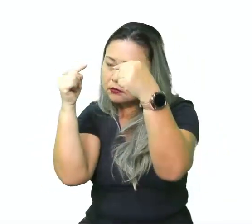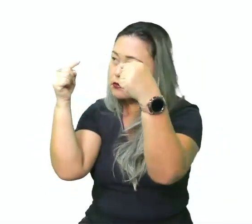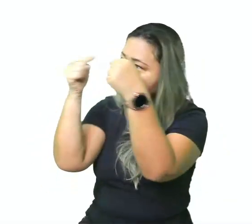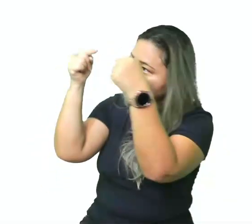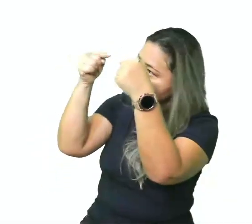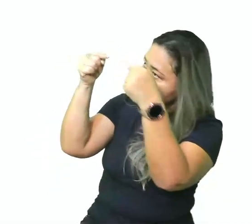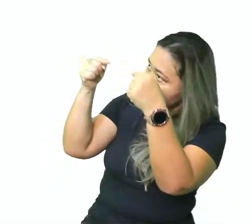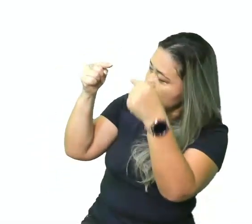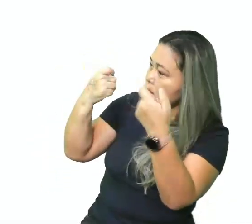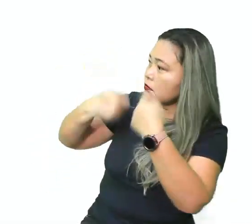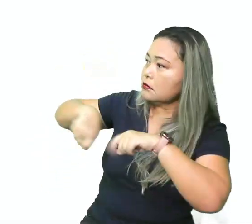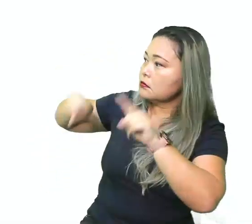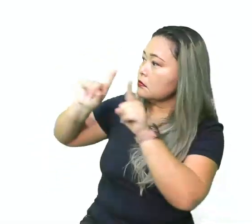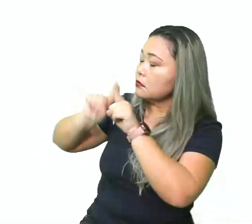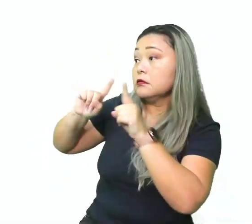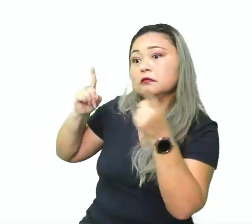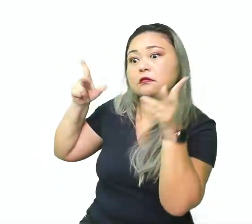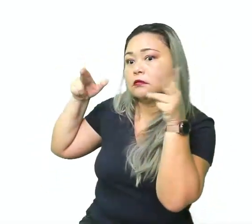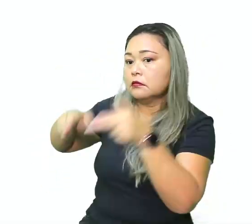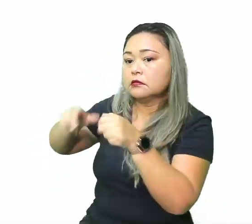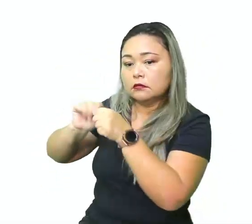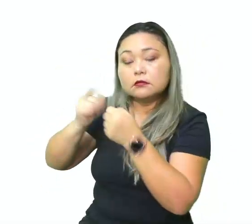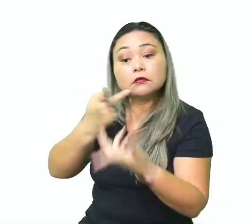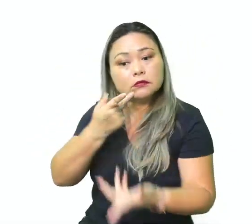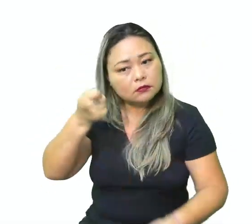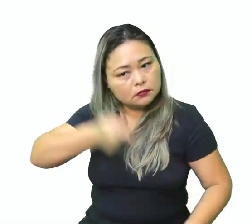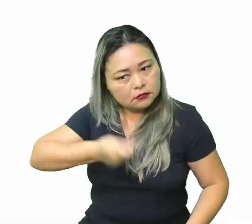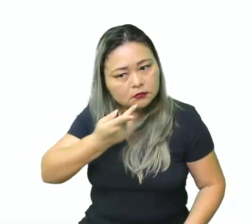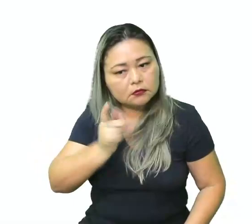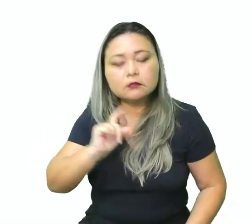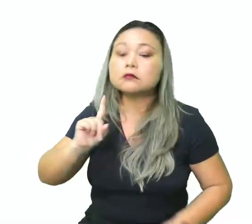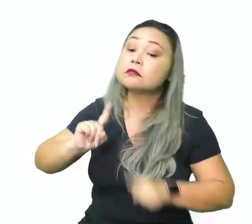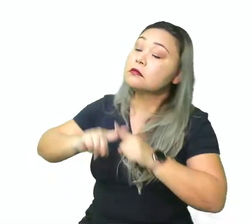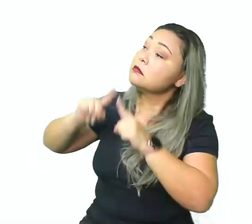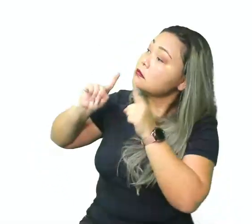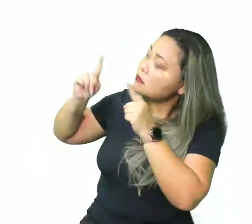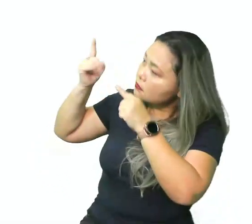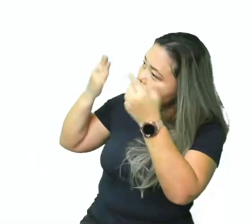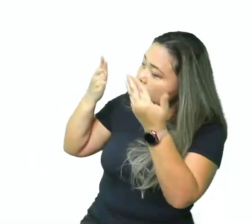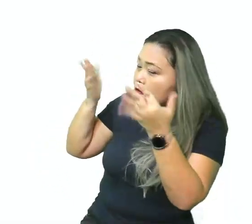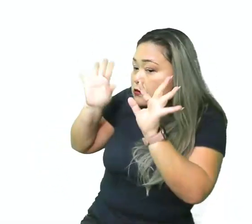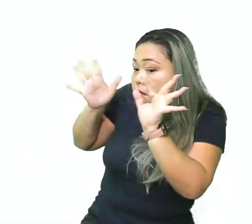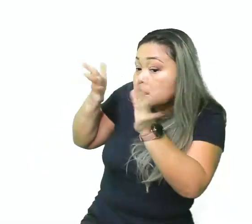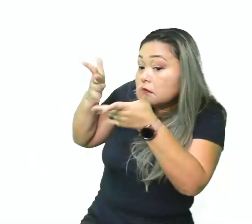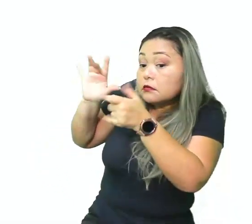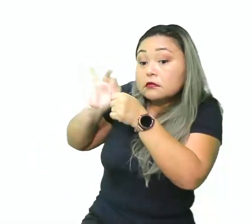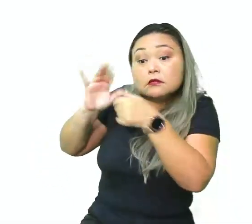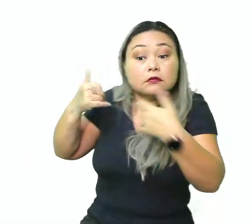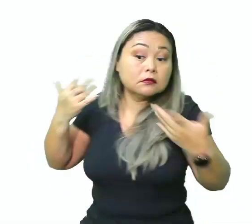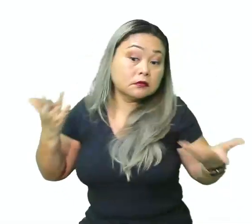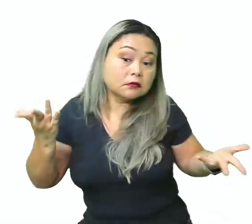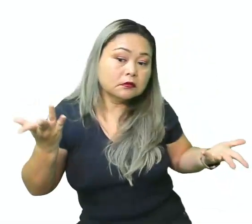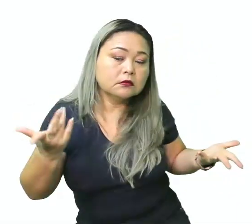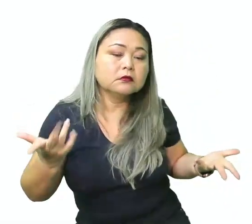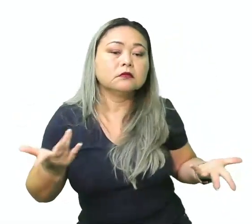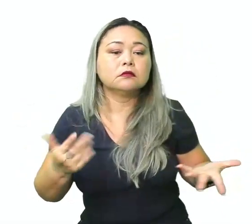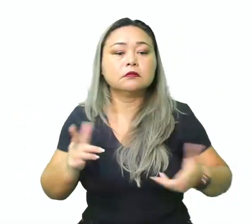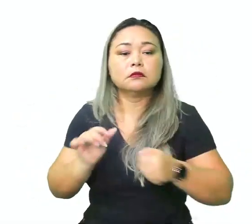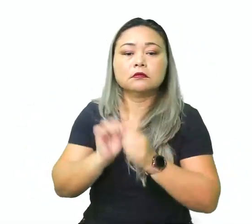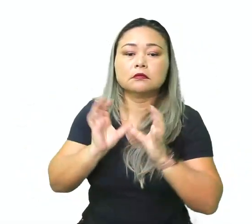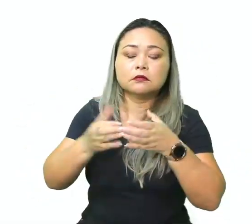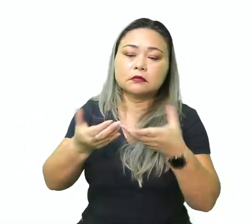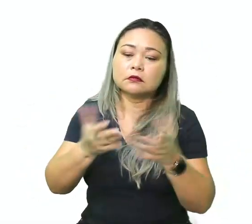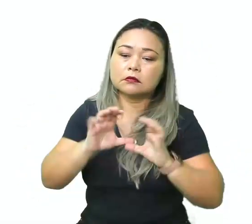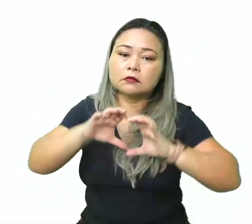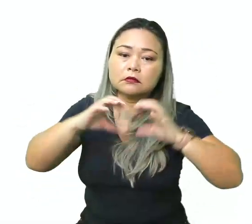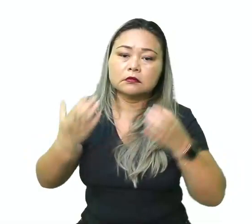tá batendo. Não precisa estar igual, a gente sempre reforça isso, mas tem que estar no rumo, né, galera? Então, é o conjunto de comunidades de